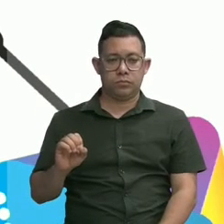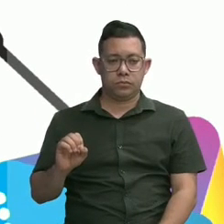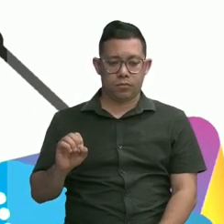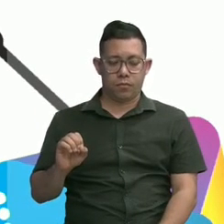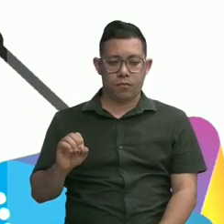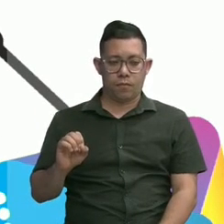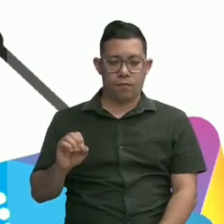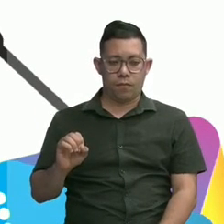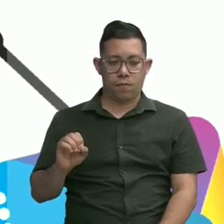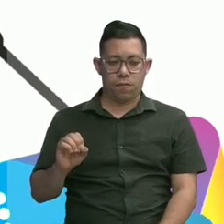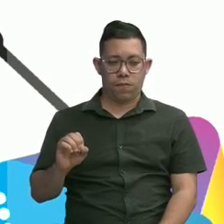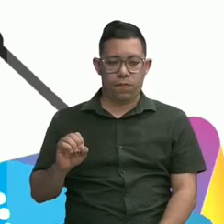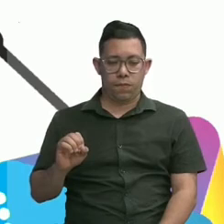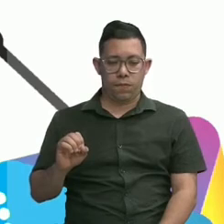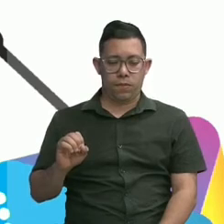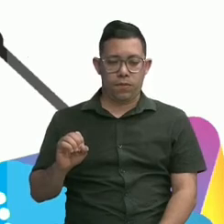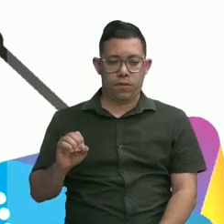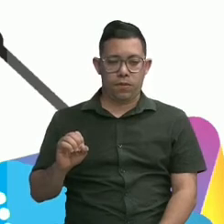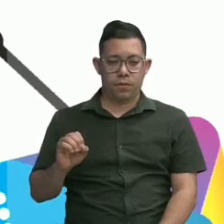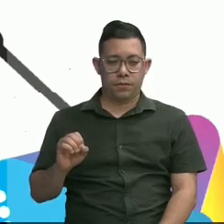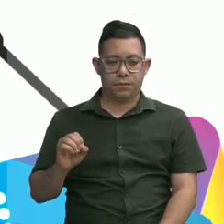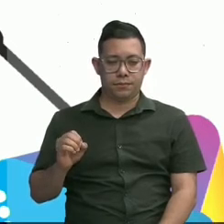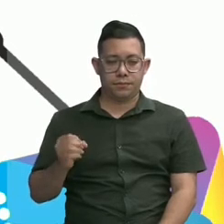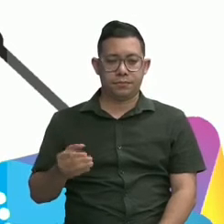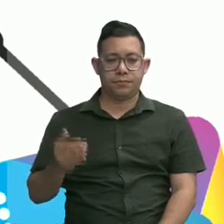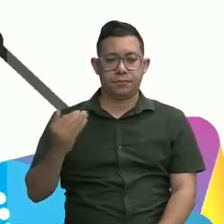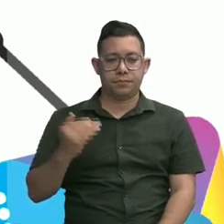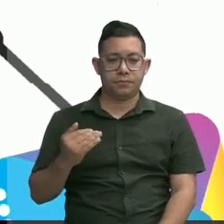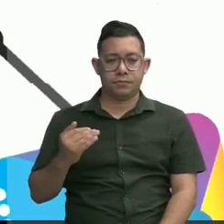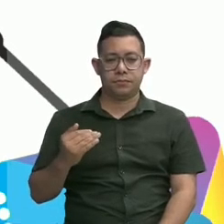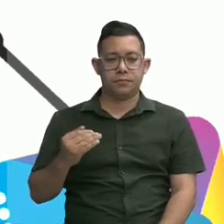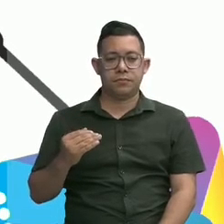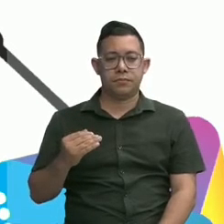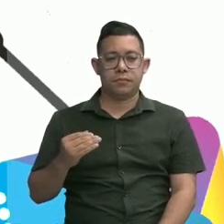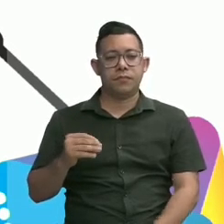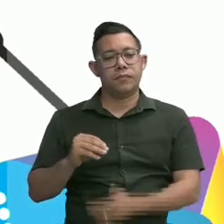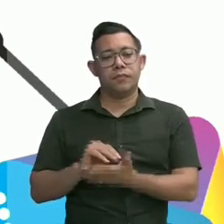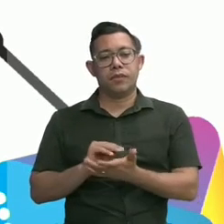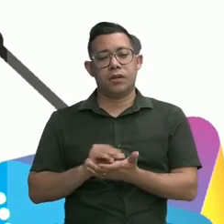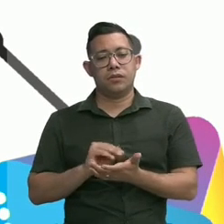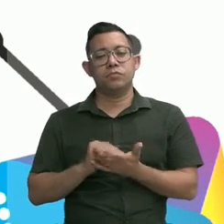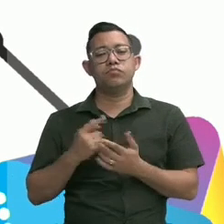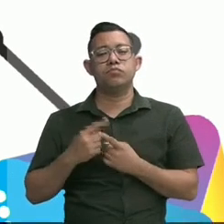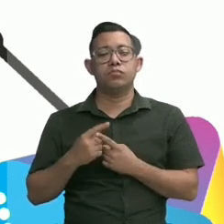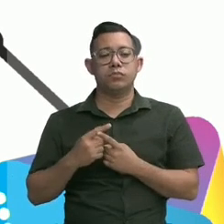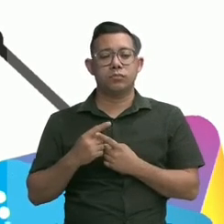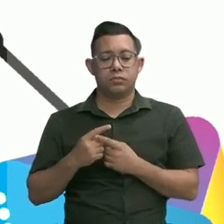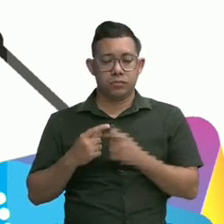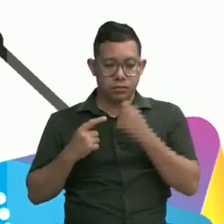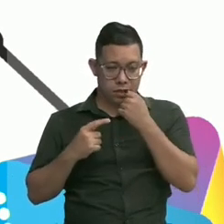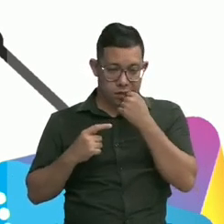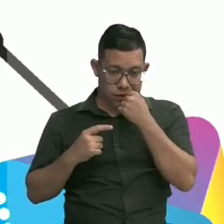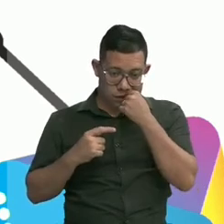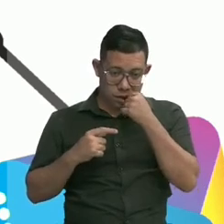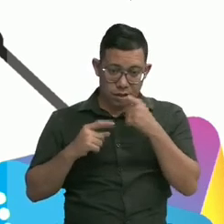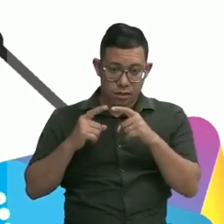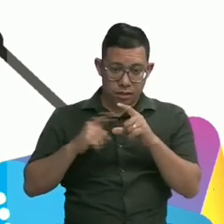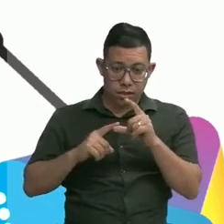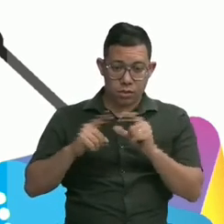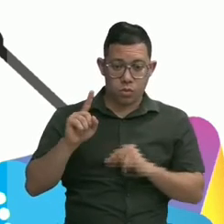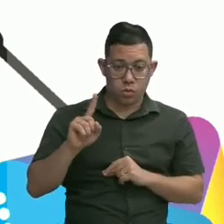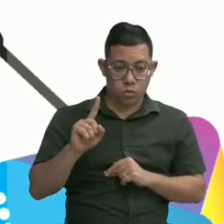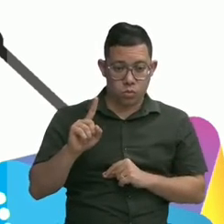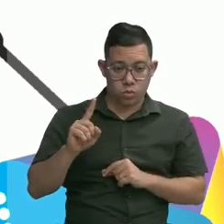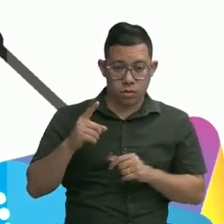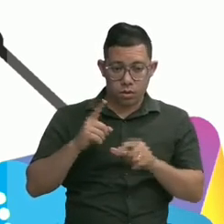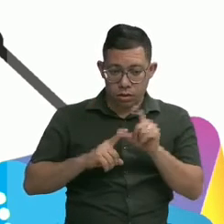tá pessoal isso por isso que nunca uma equação incompleta porque o a pior o a vale